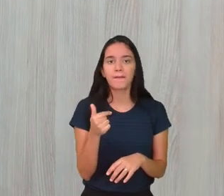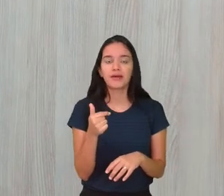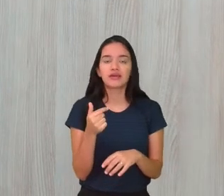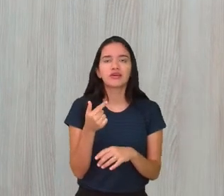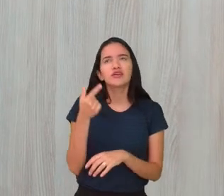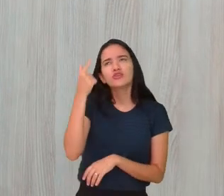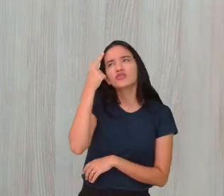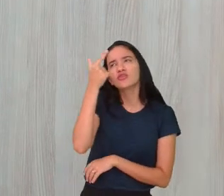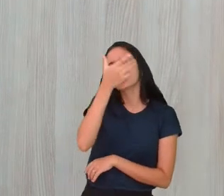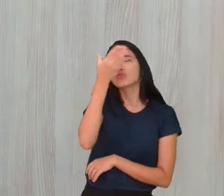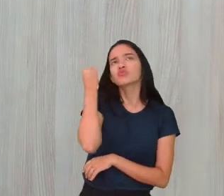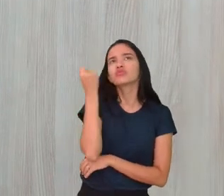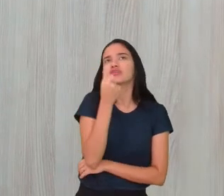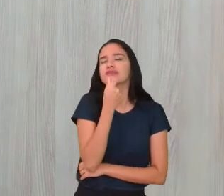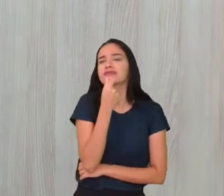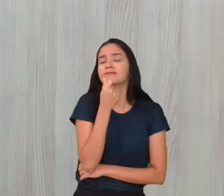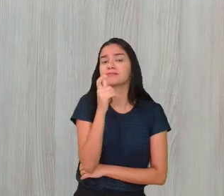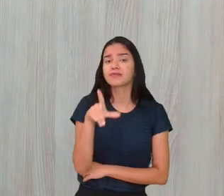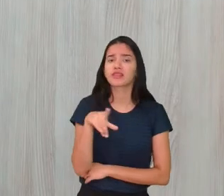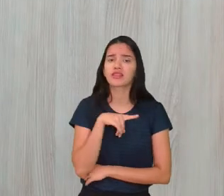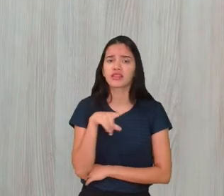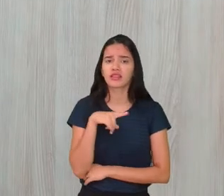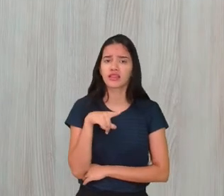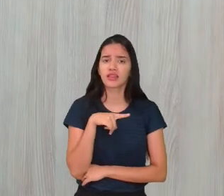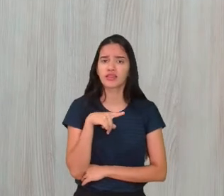falha a memória, houve